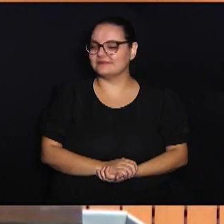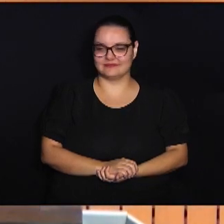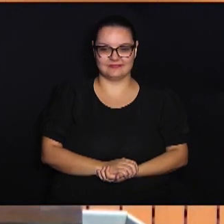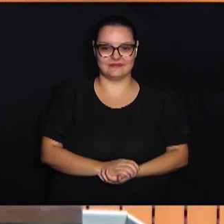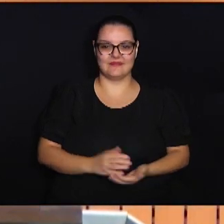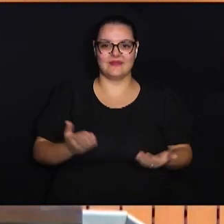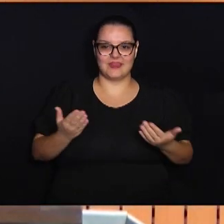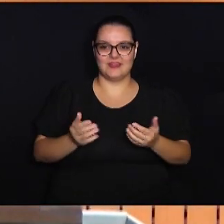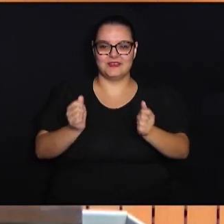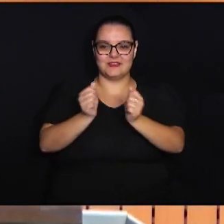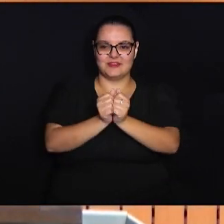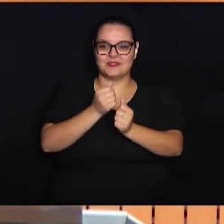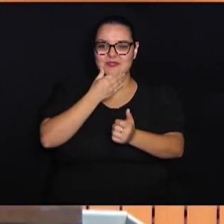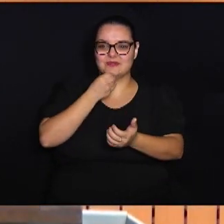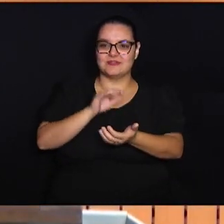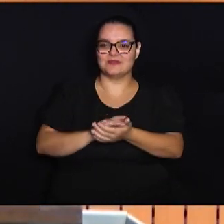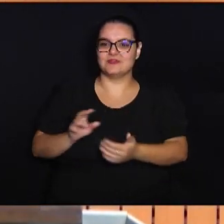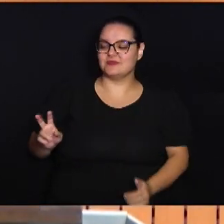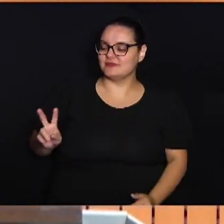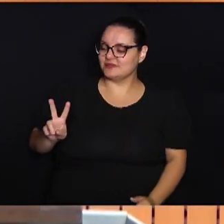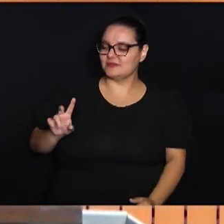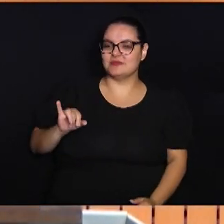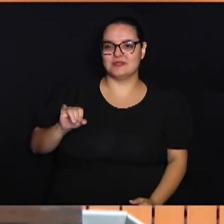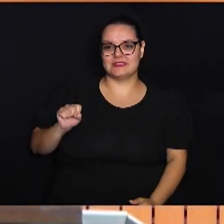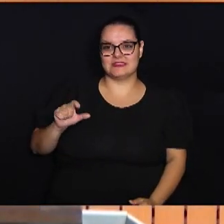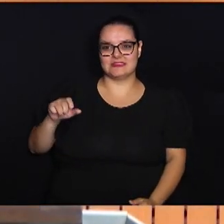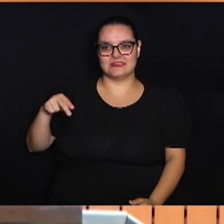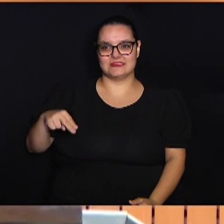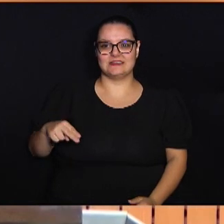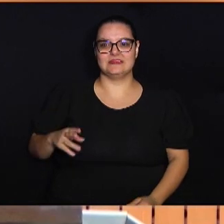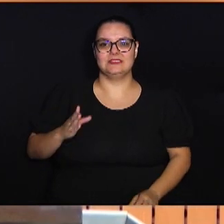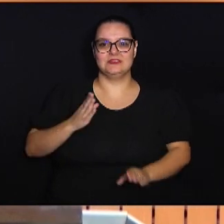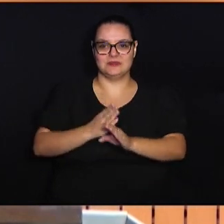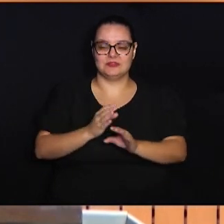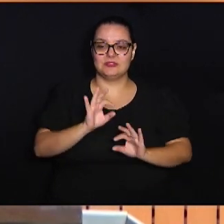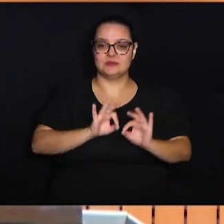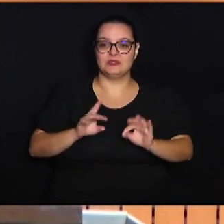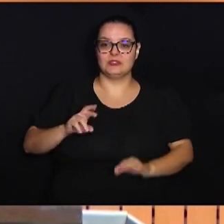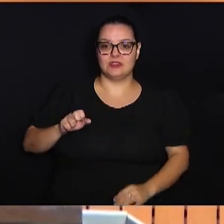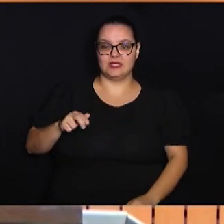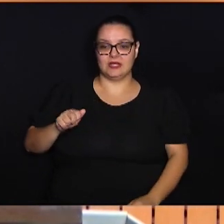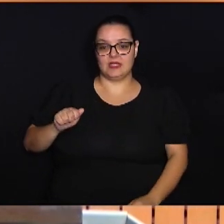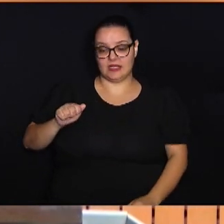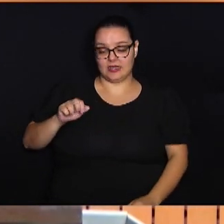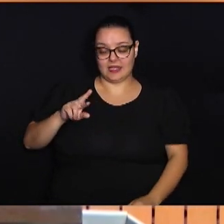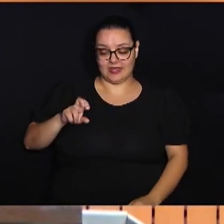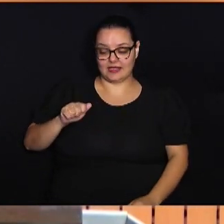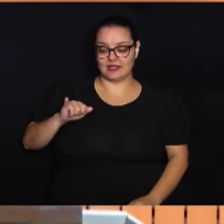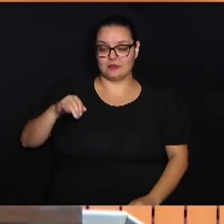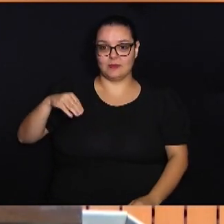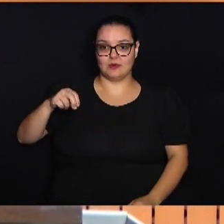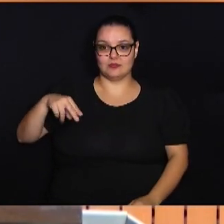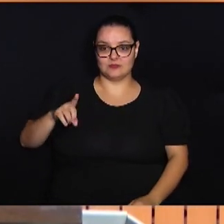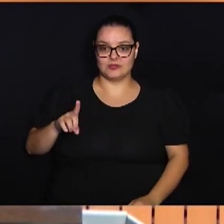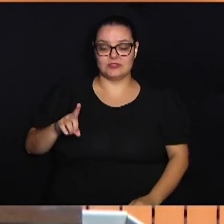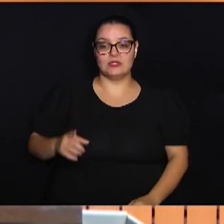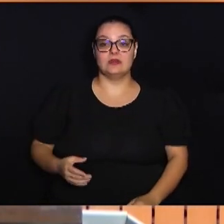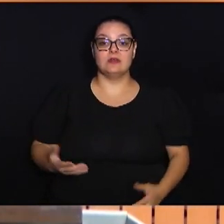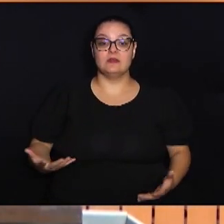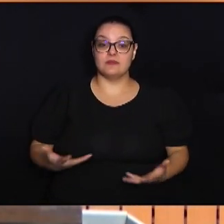festa dessa, todo o lucro da festa é revertido para o bem da comunidade. A nossa